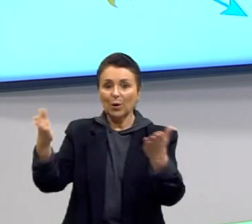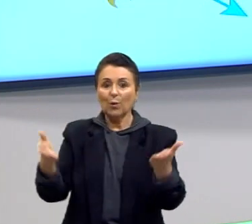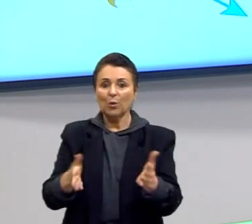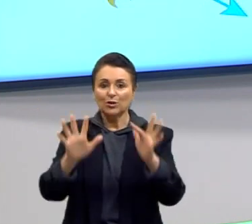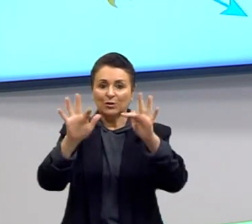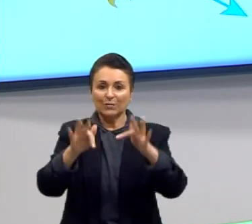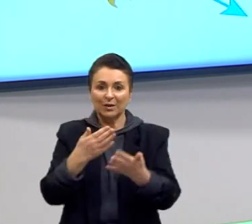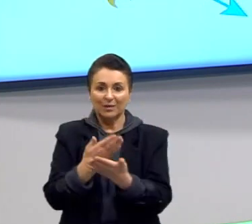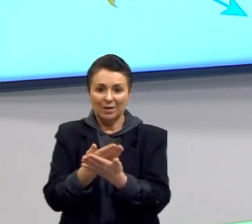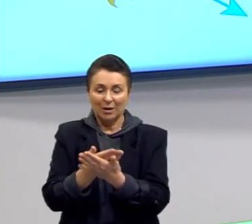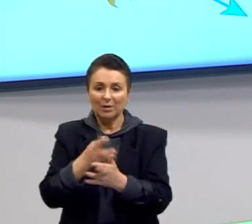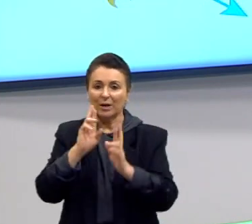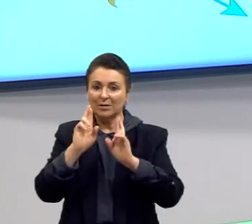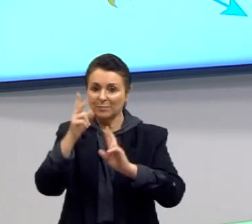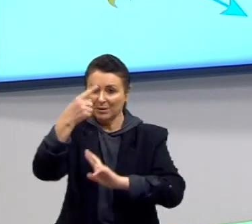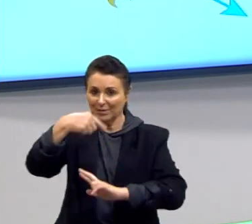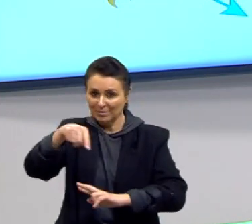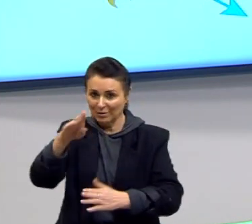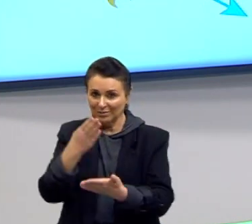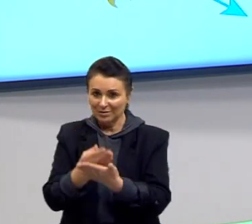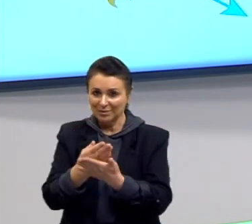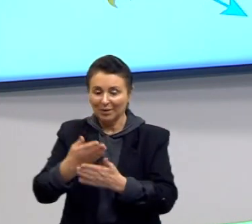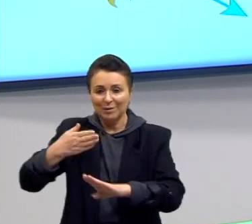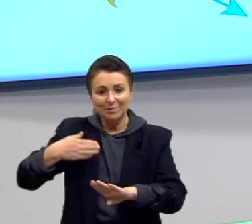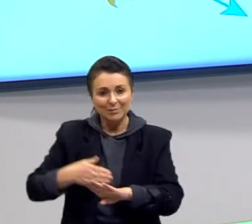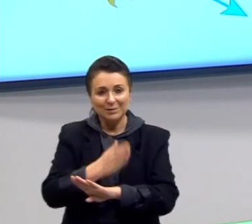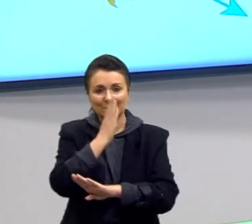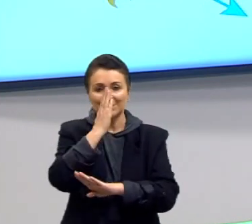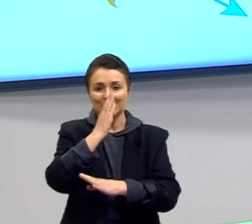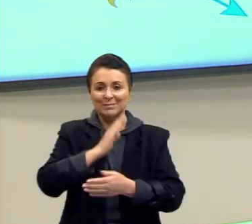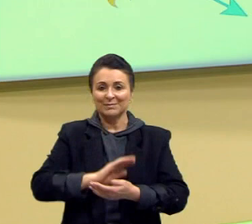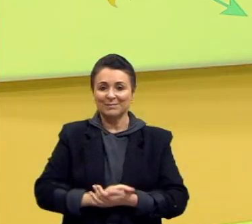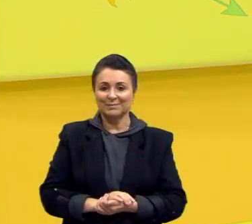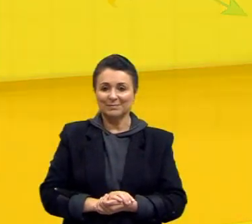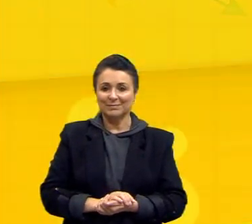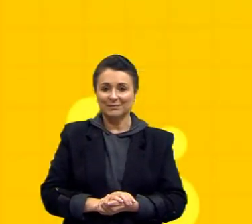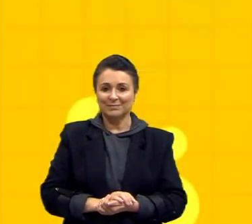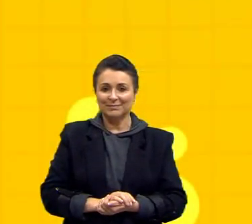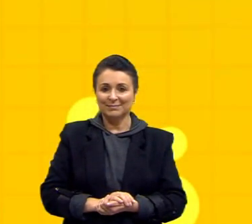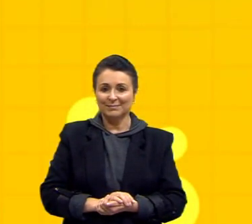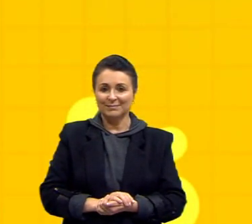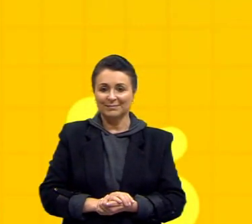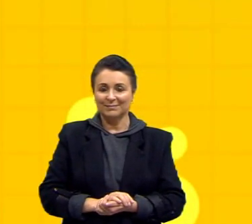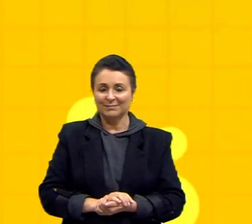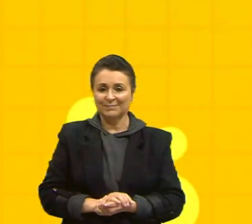fica por aqui espero vocês nas próximas aulas e partiu passar E aí